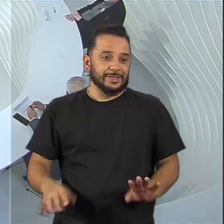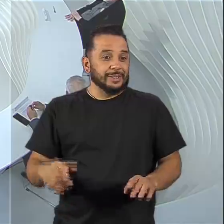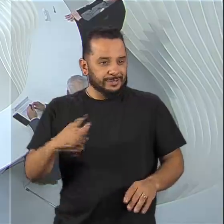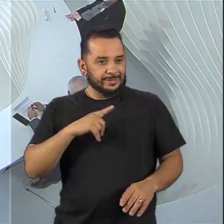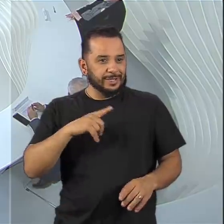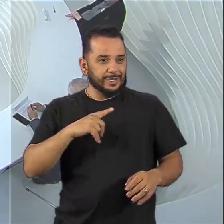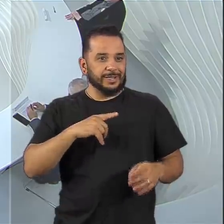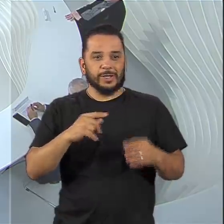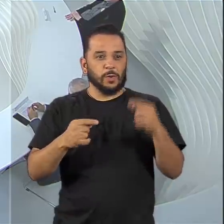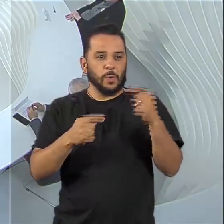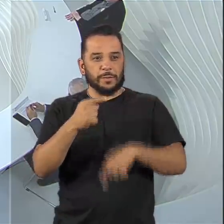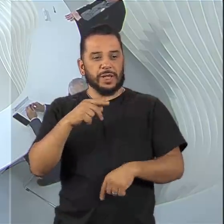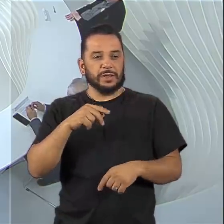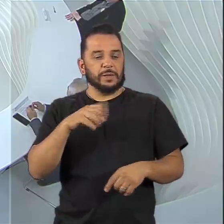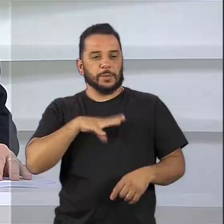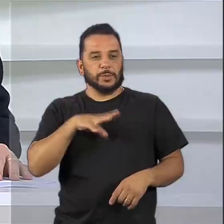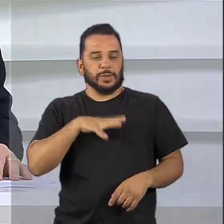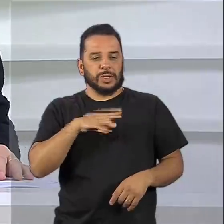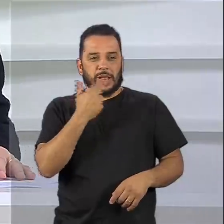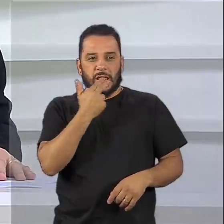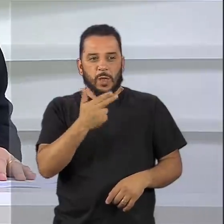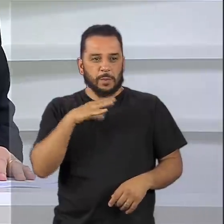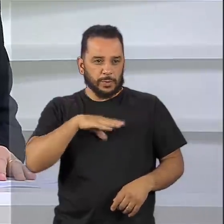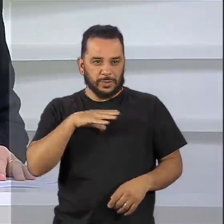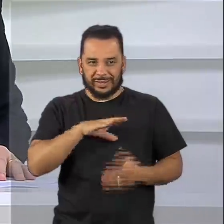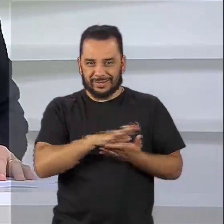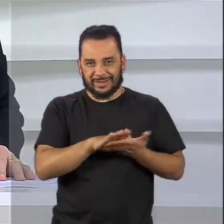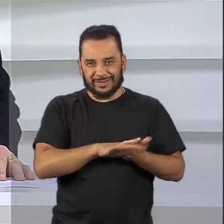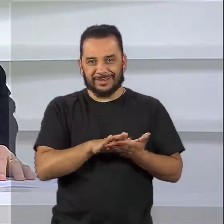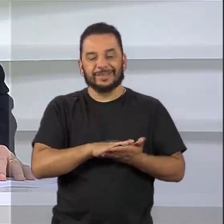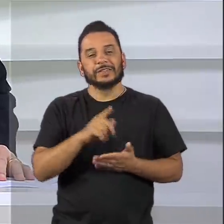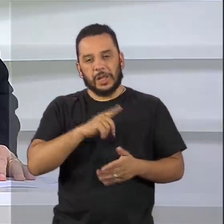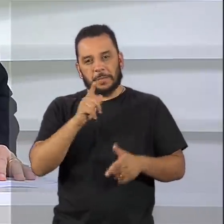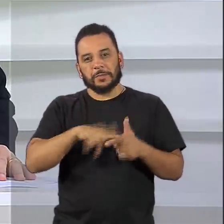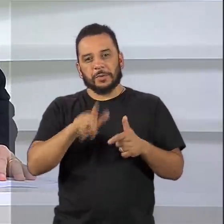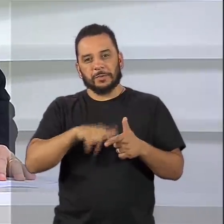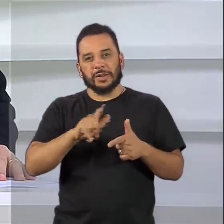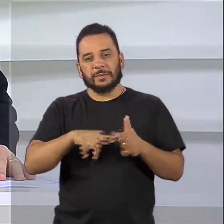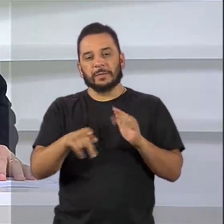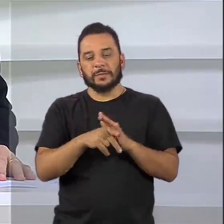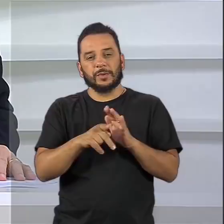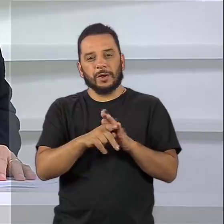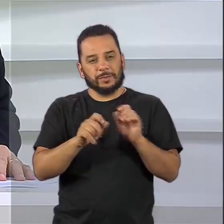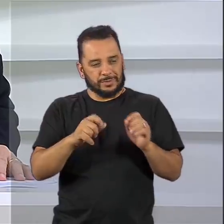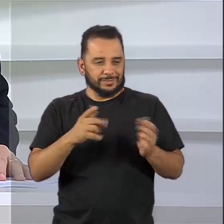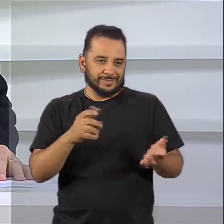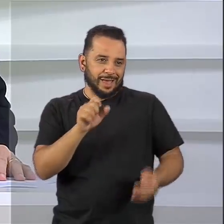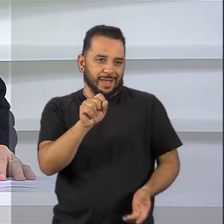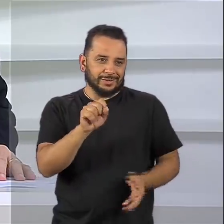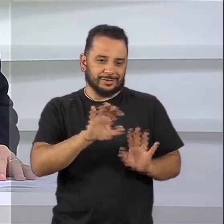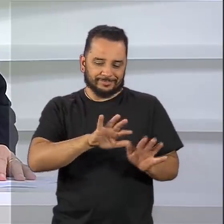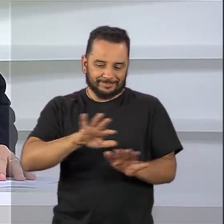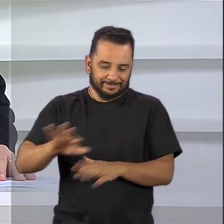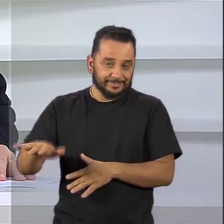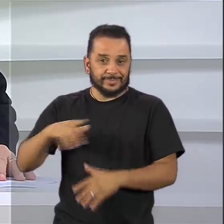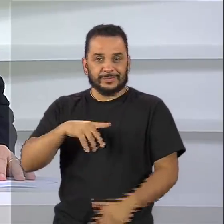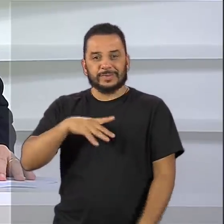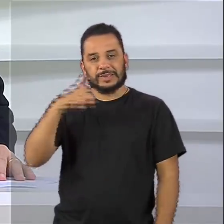famoso. Tinha problema com os plurais, né? Agora, nesse domingo a gente